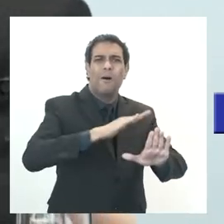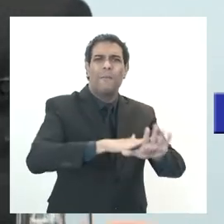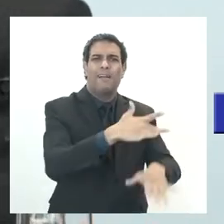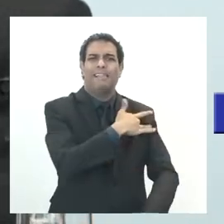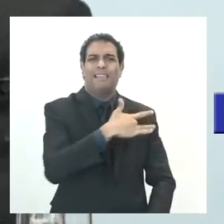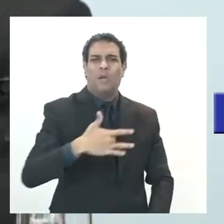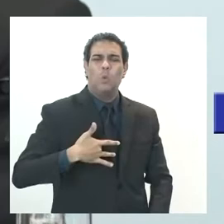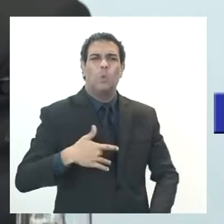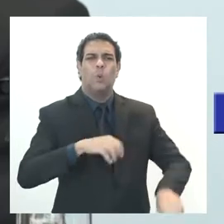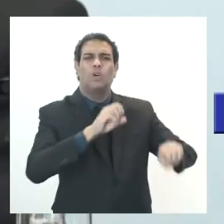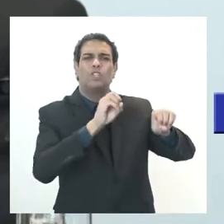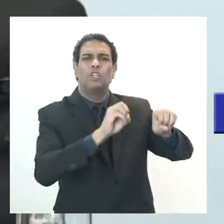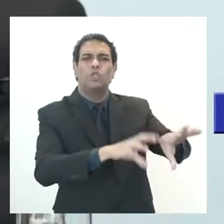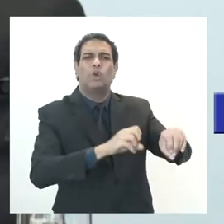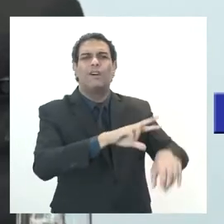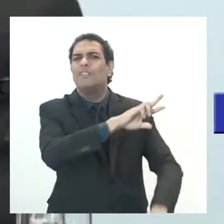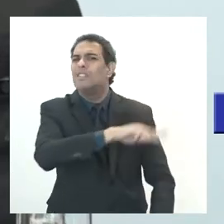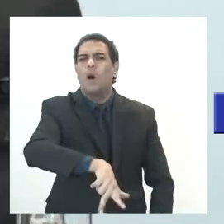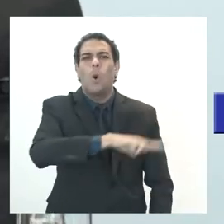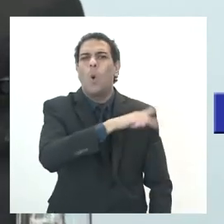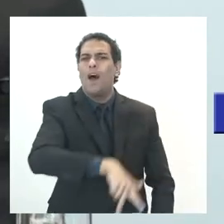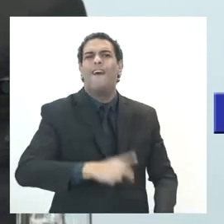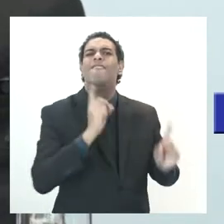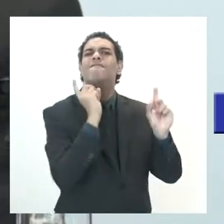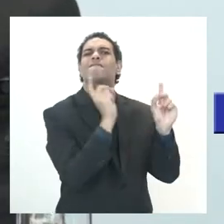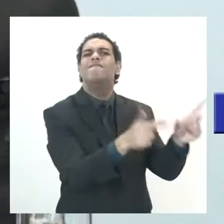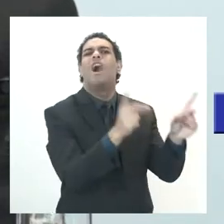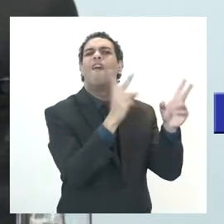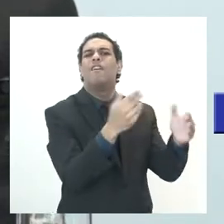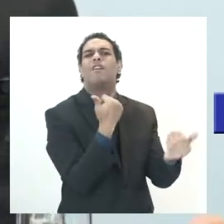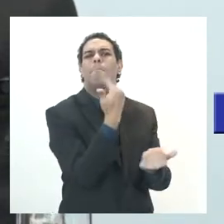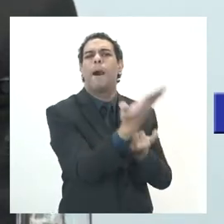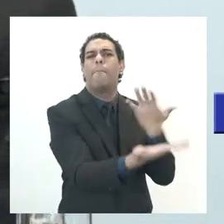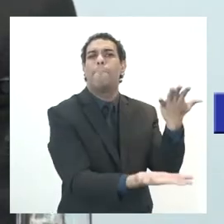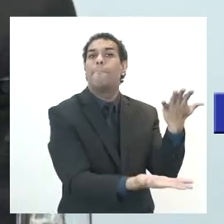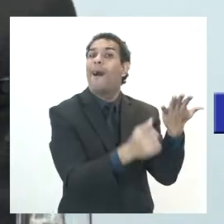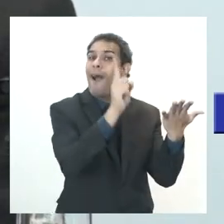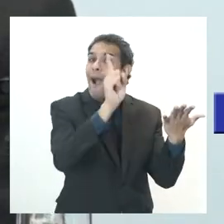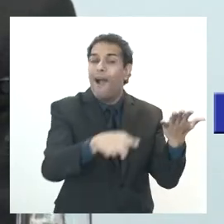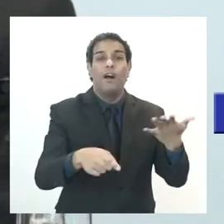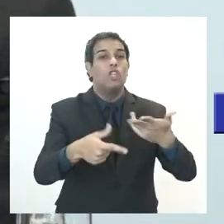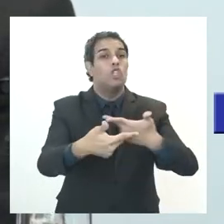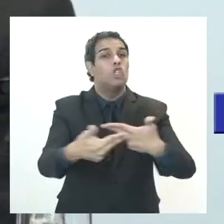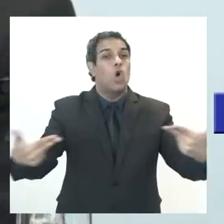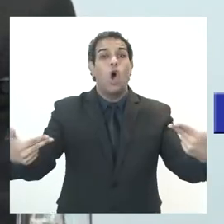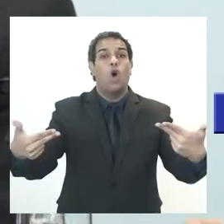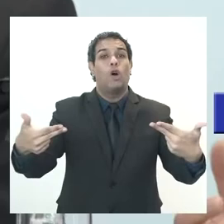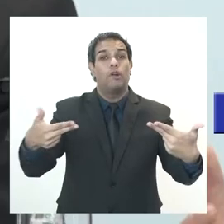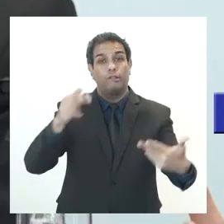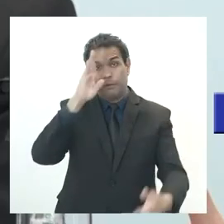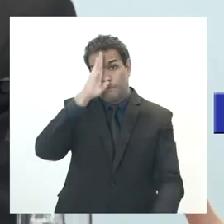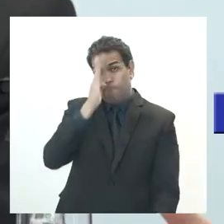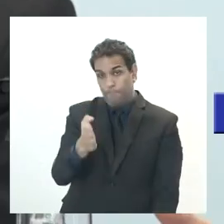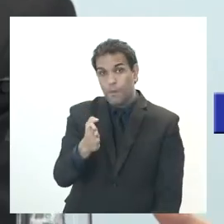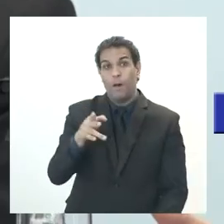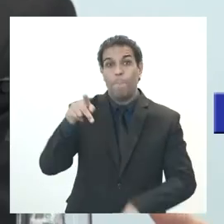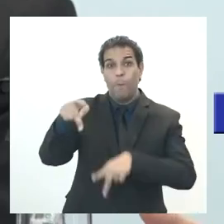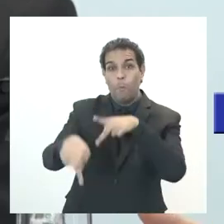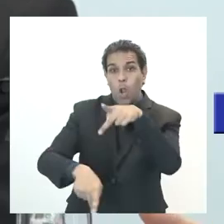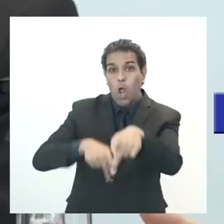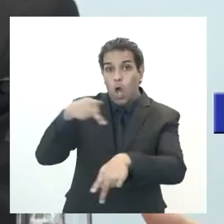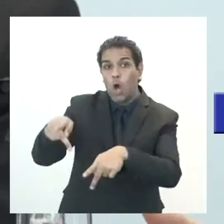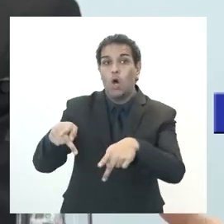Pública etc etc e não são mercadorias são coisas que dizem diretamente a vida